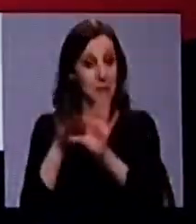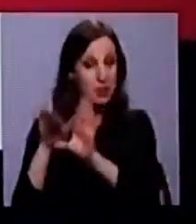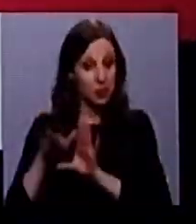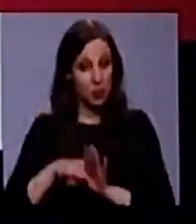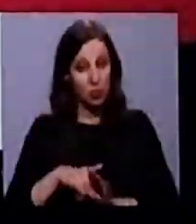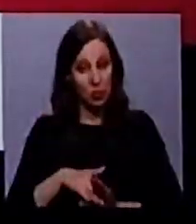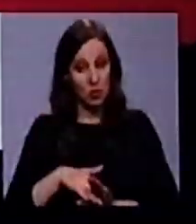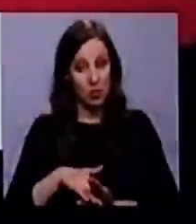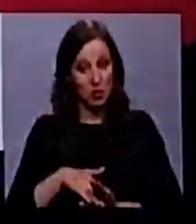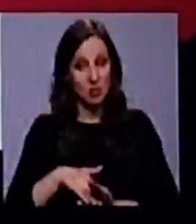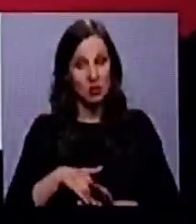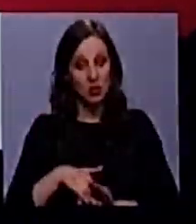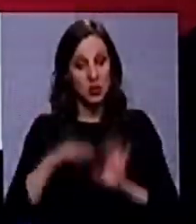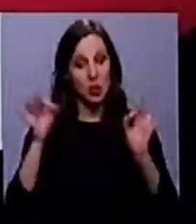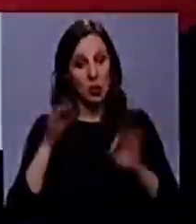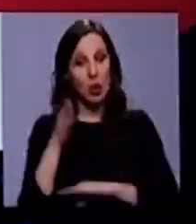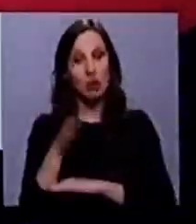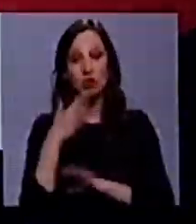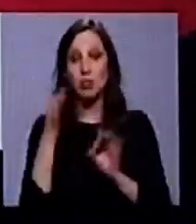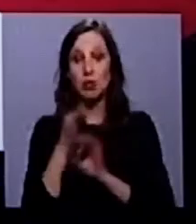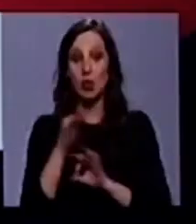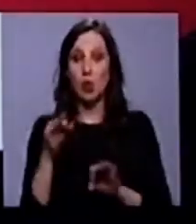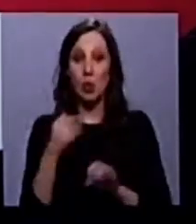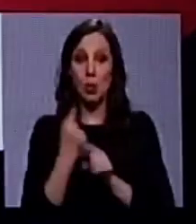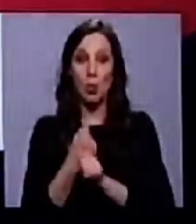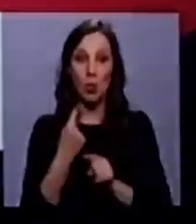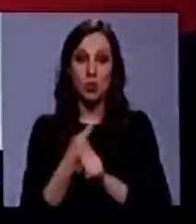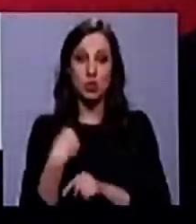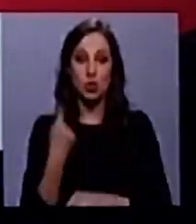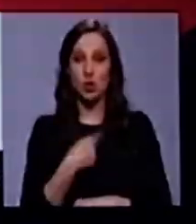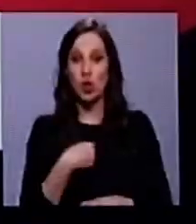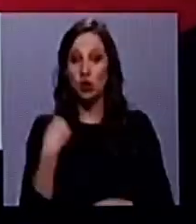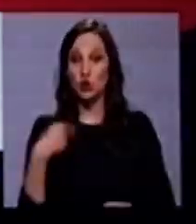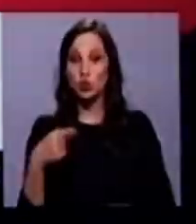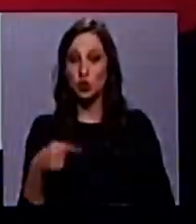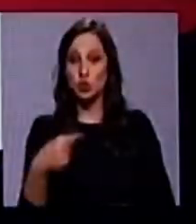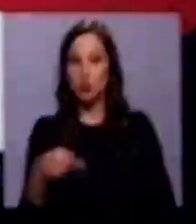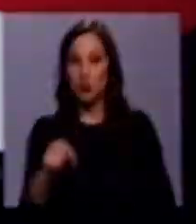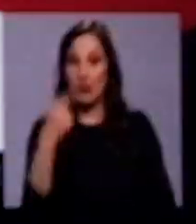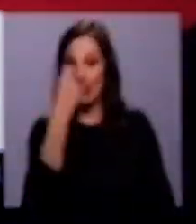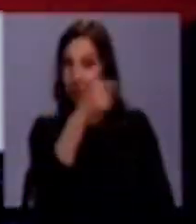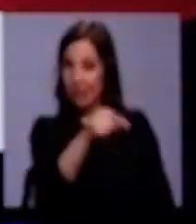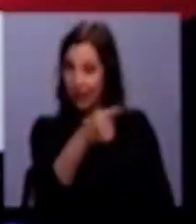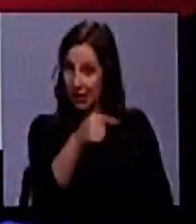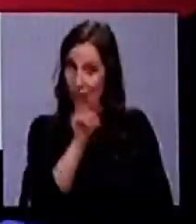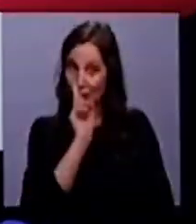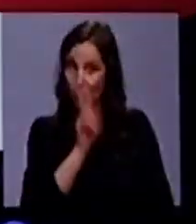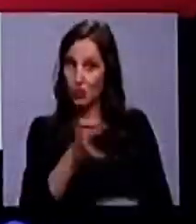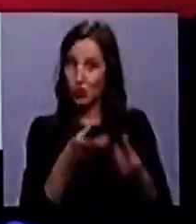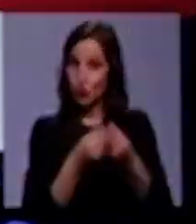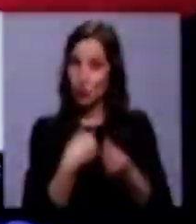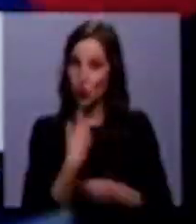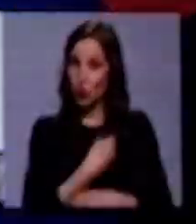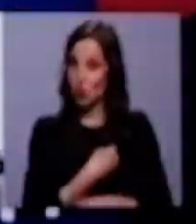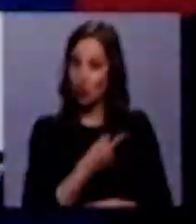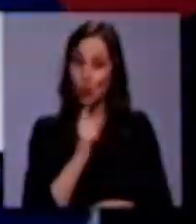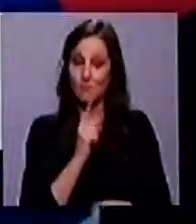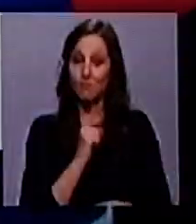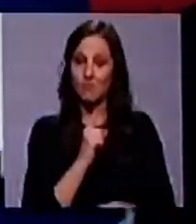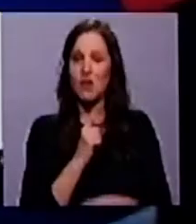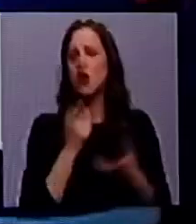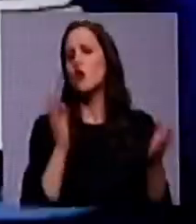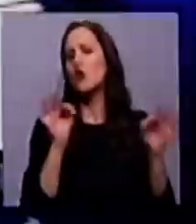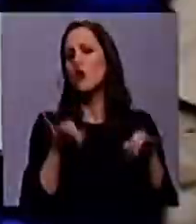e com uma grande orquestra, que é uma coisa que nós nem todos os dias temos a possibilidade de ter, enfim, connosco, a fazer música. Feitas as